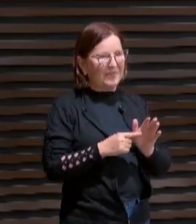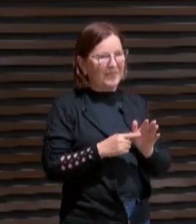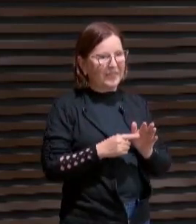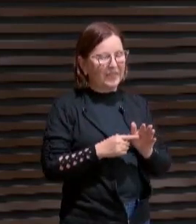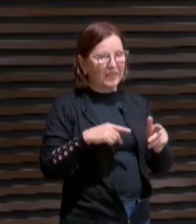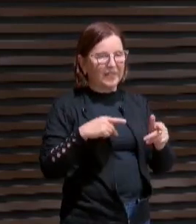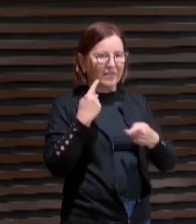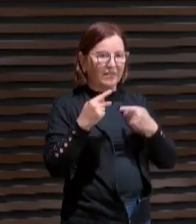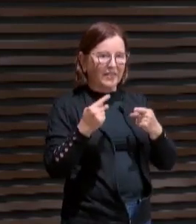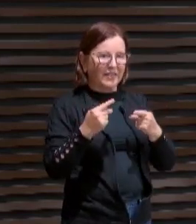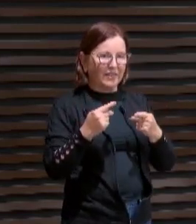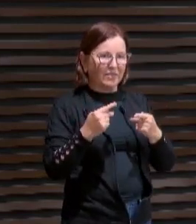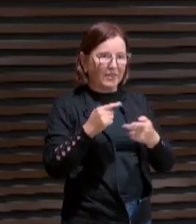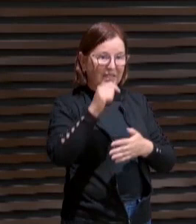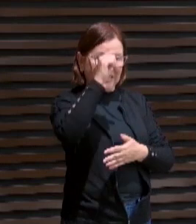ele nos diz em Gálatas